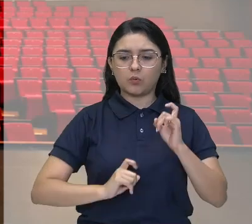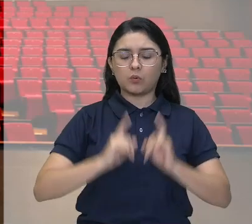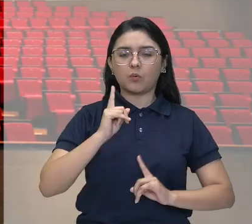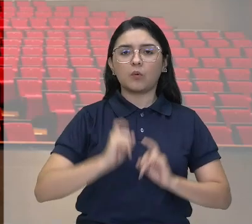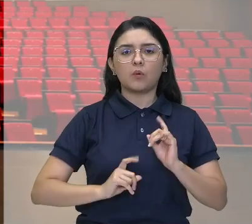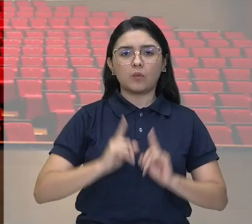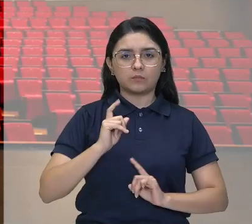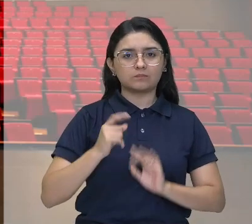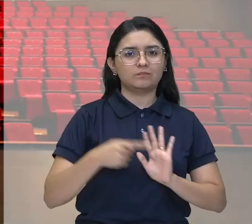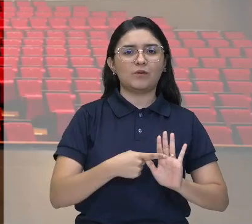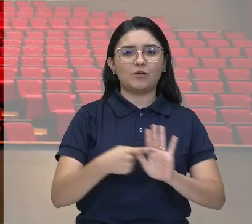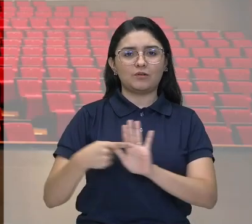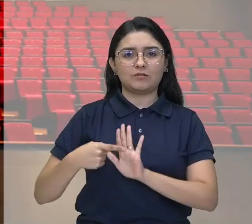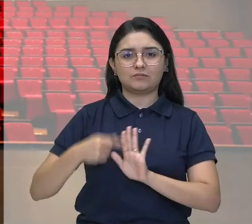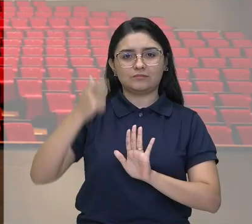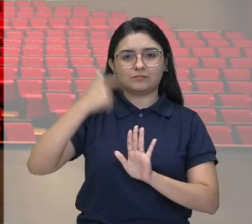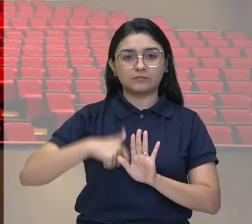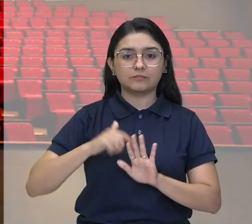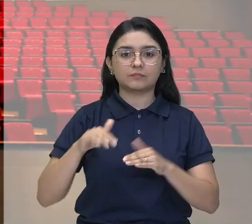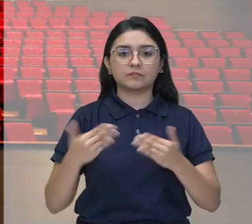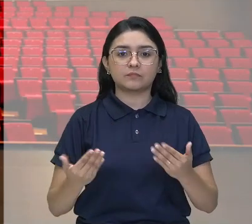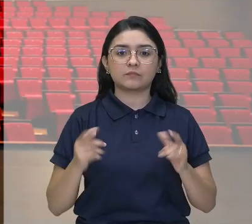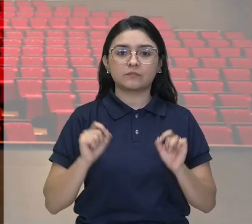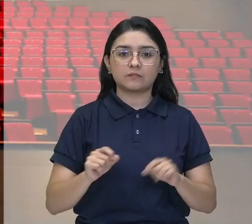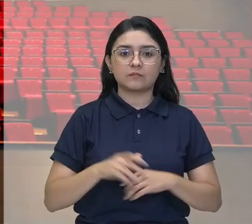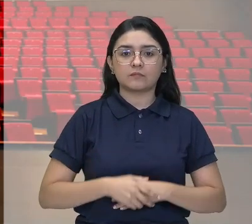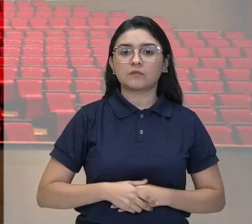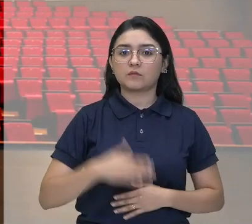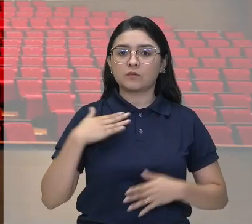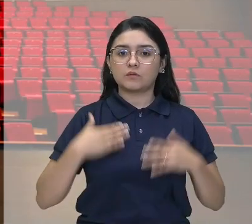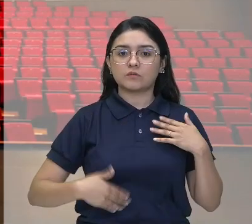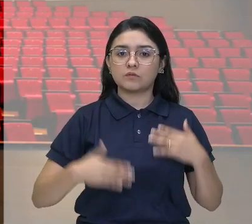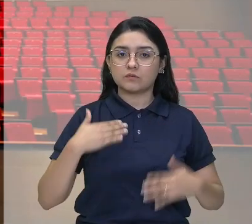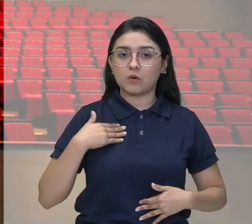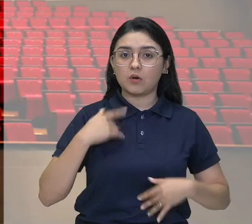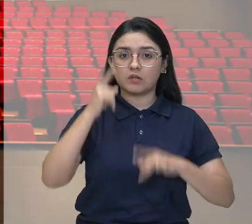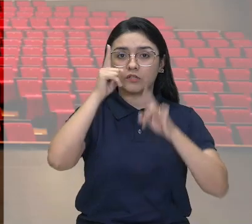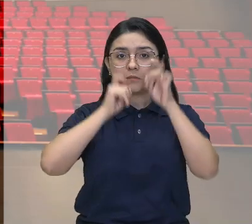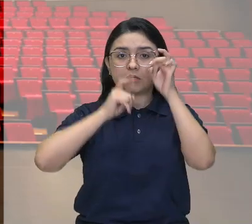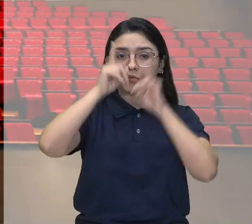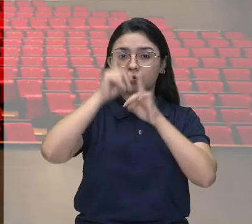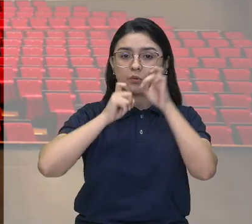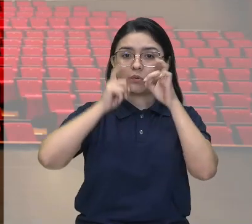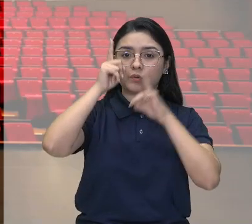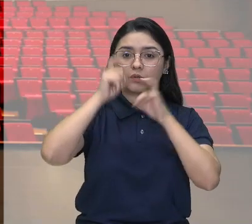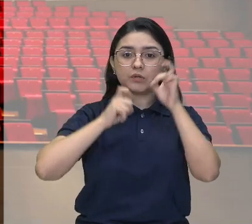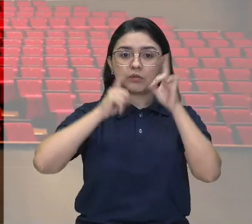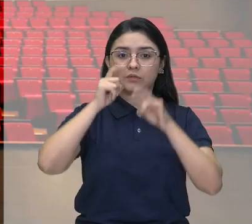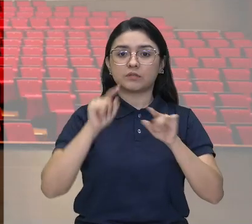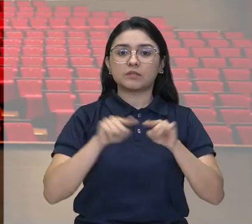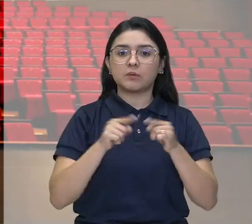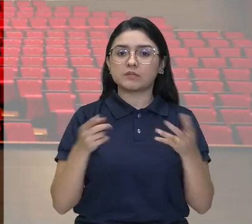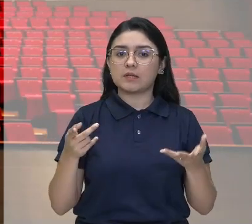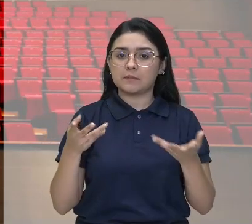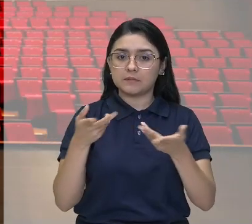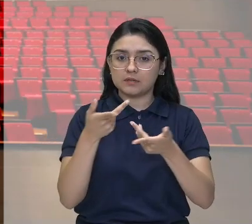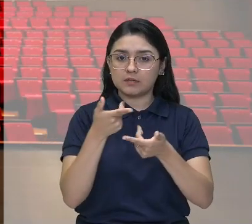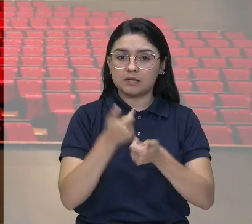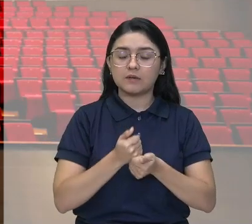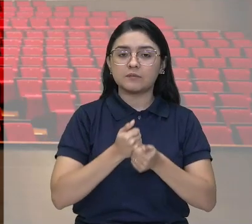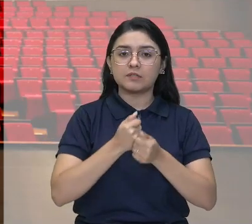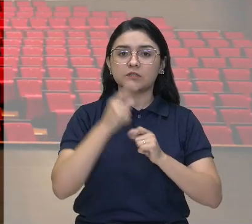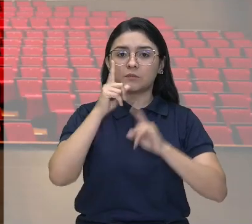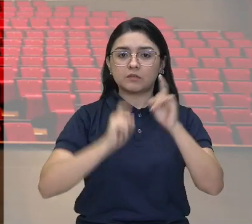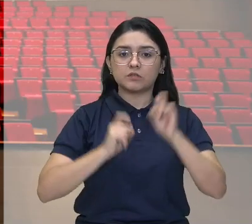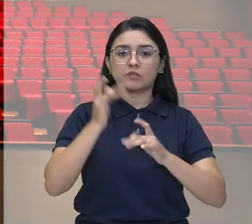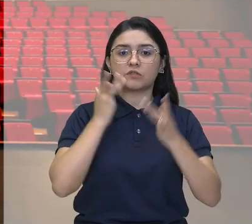nós. Então, o nosso rosto, o nosso corpo, as nossas expressões, essas habilidades, toda essa expressão teatral,